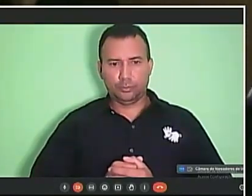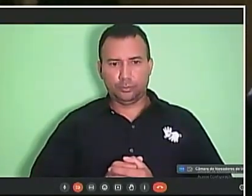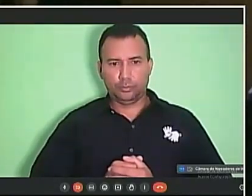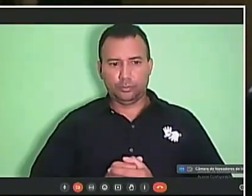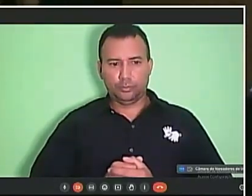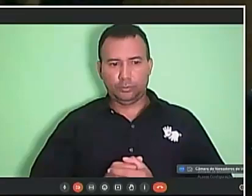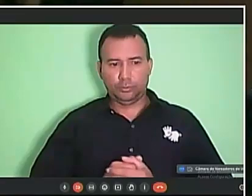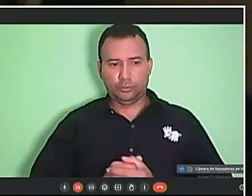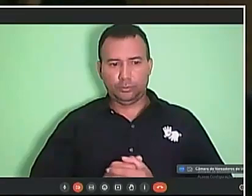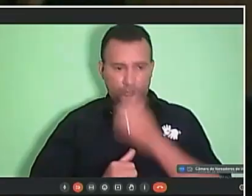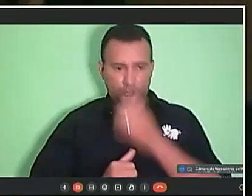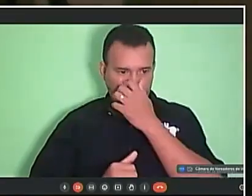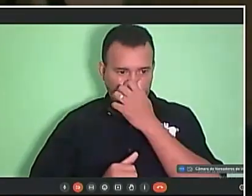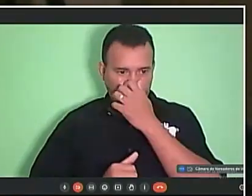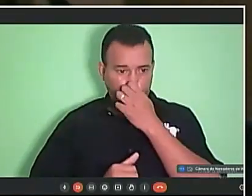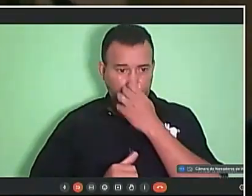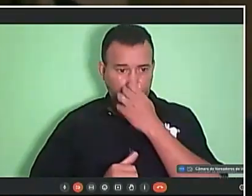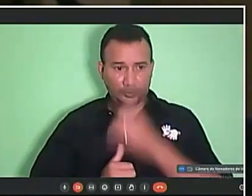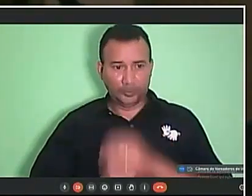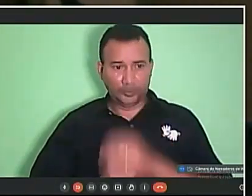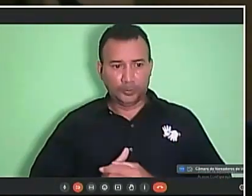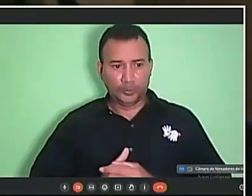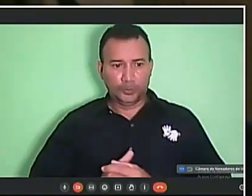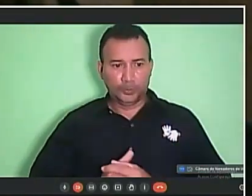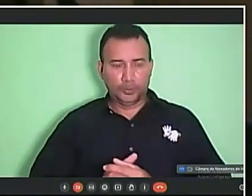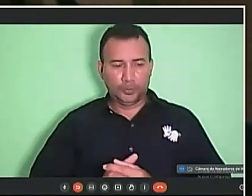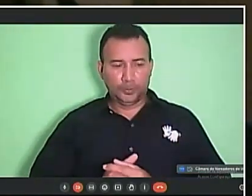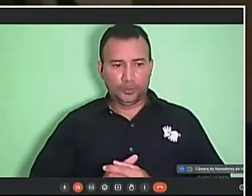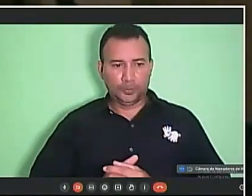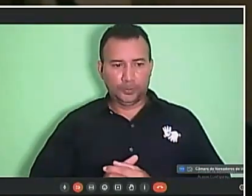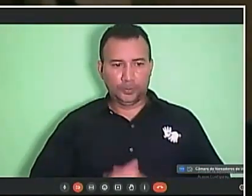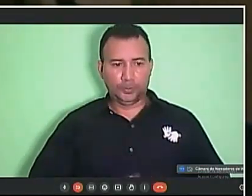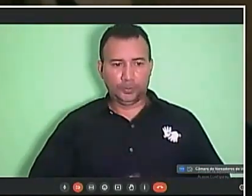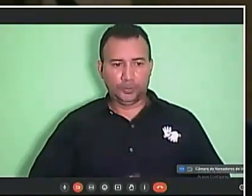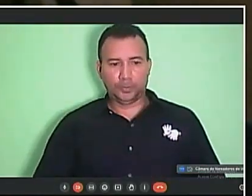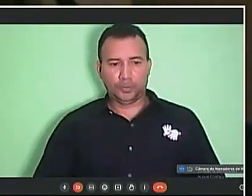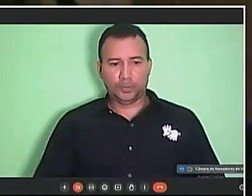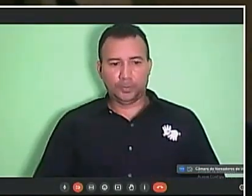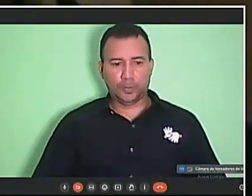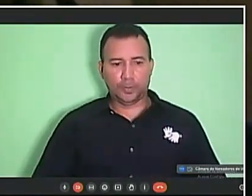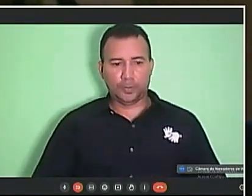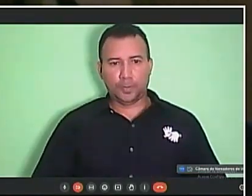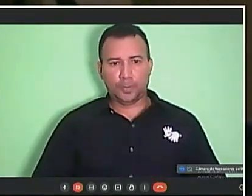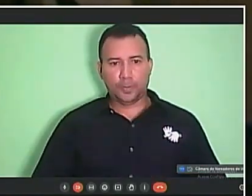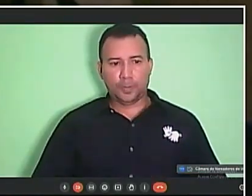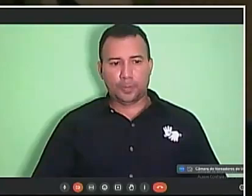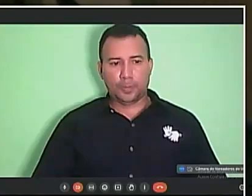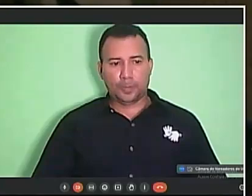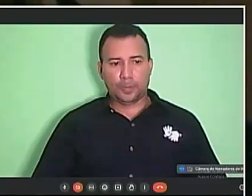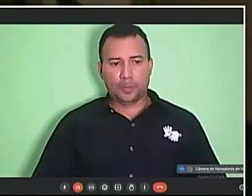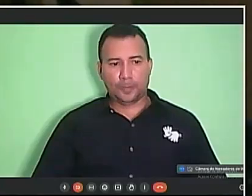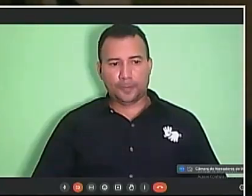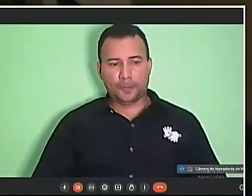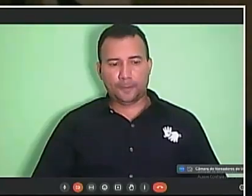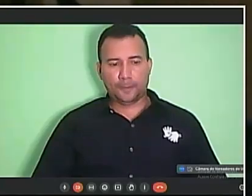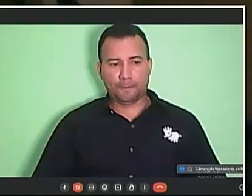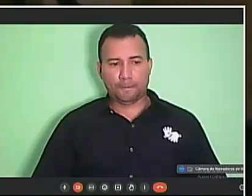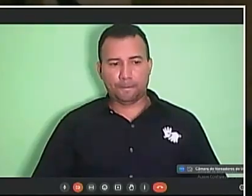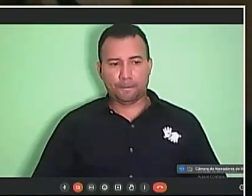relação de questionamentos. Prezadas autoridades, no assunto das